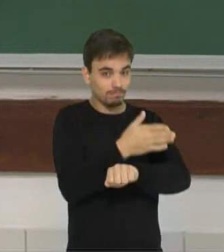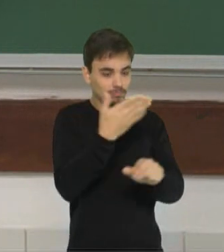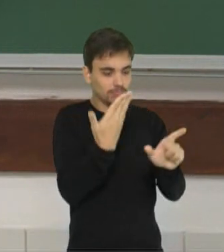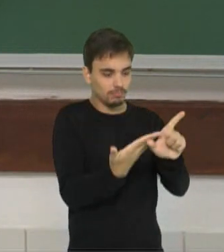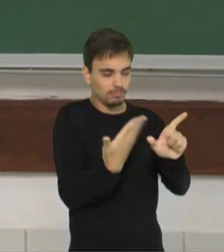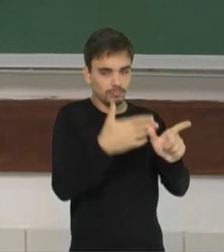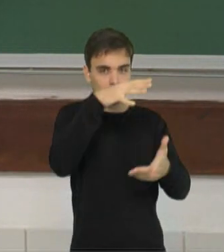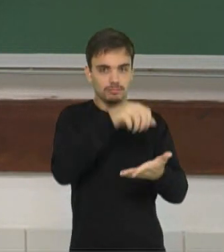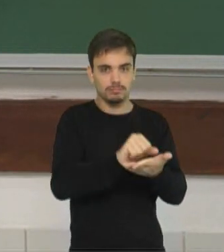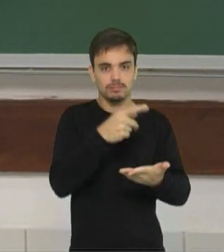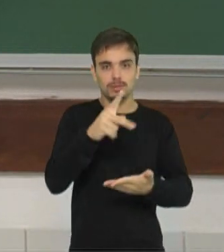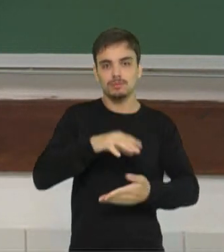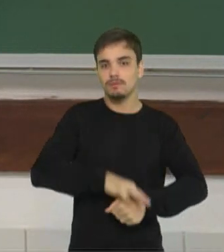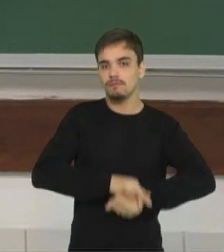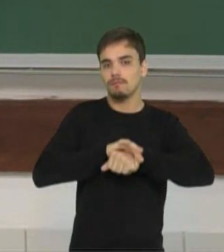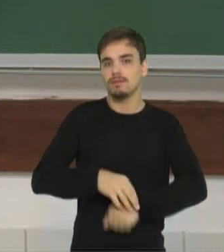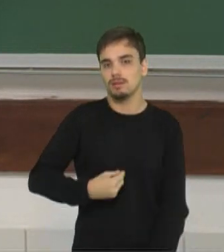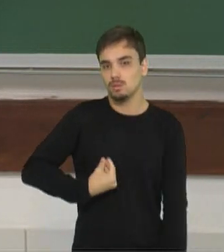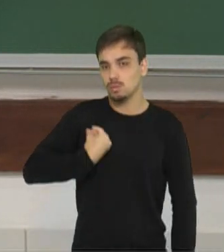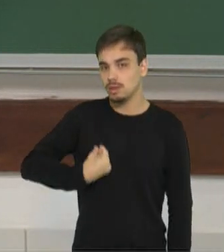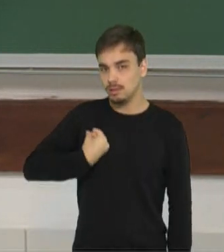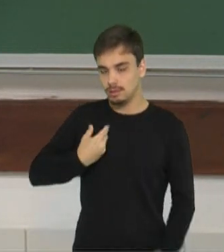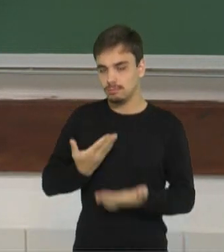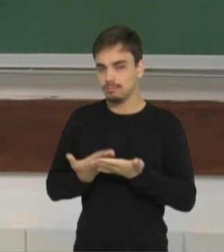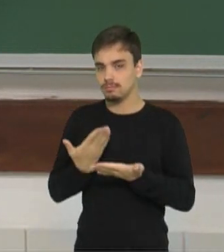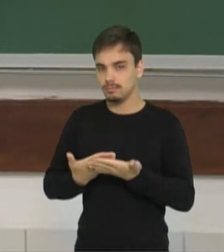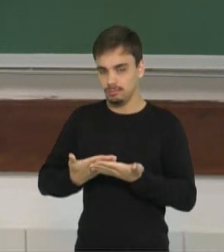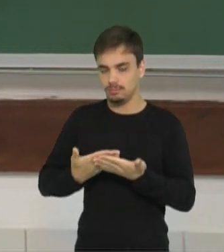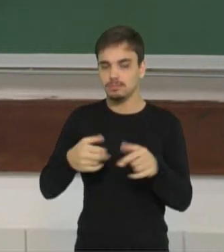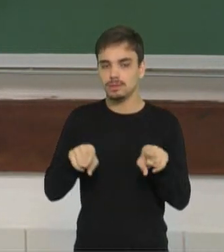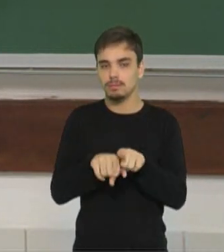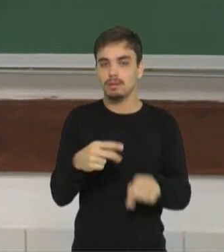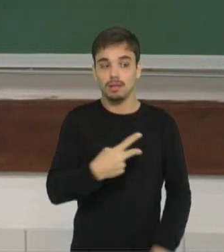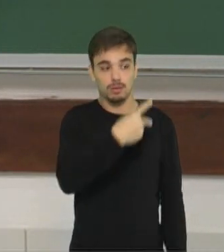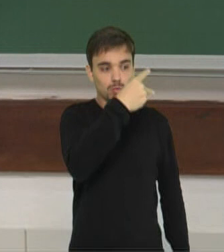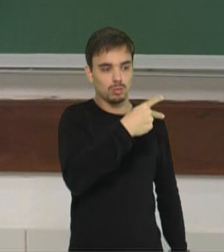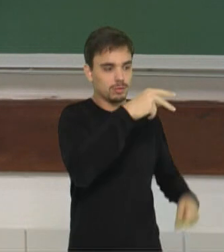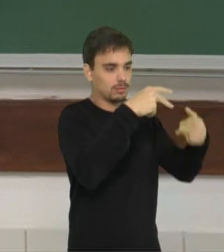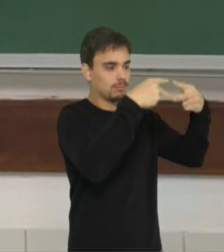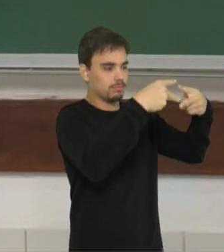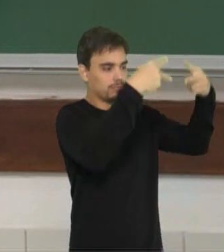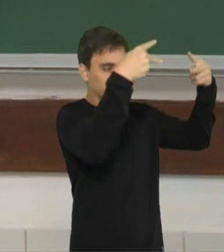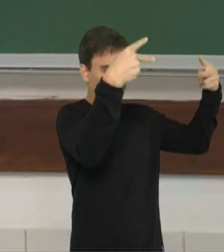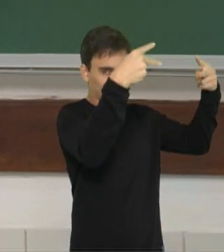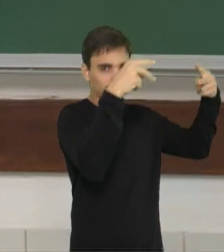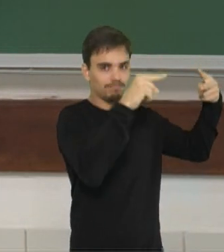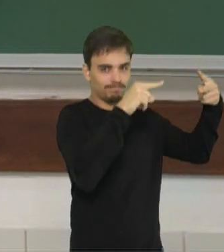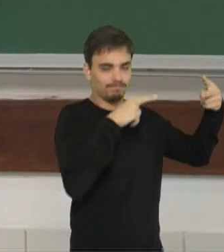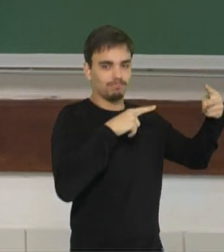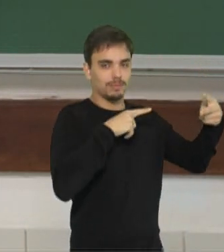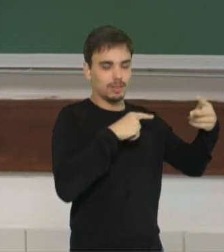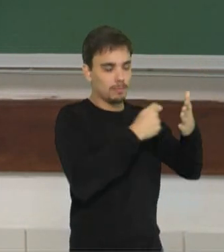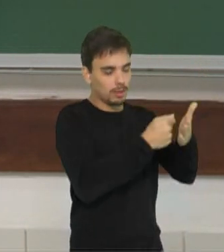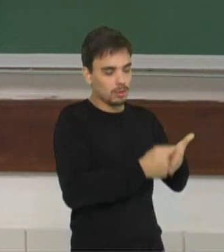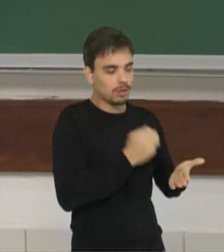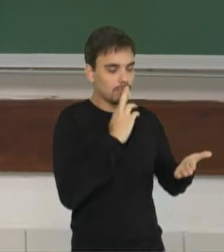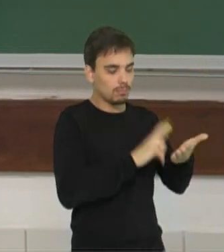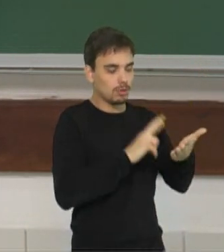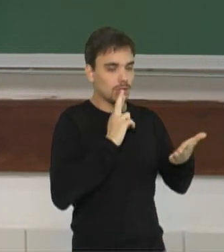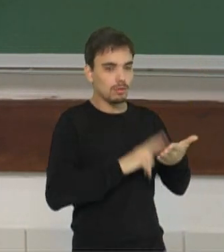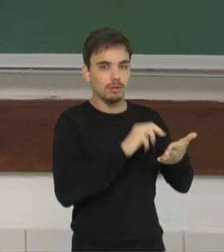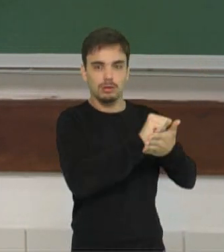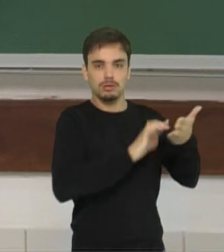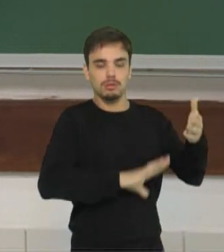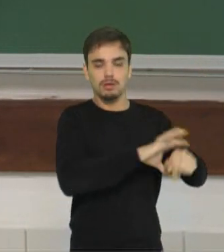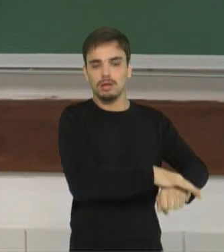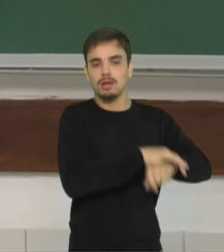para registrar a frequência de vocês na aula. Lembre que são duas questões que vocês vão responder lá naquele link obrigatório que tem para você